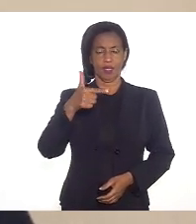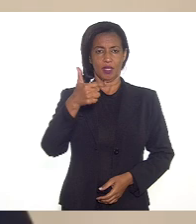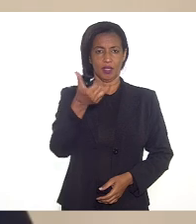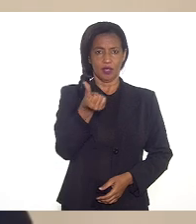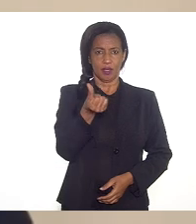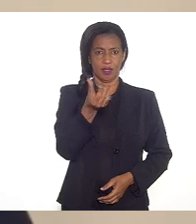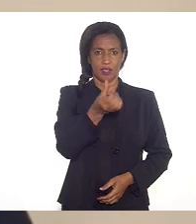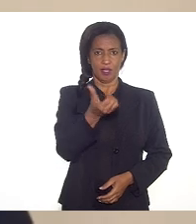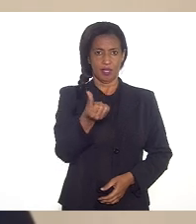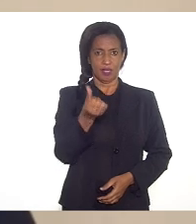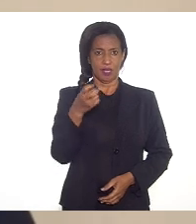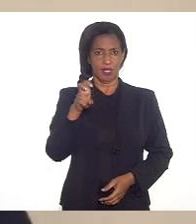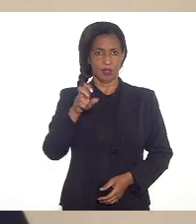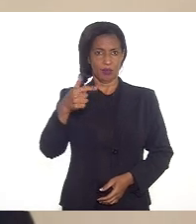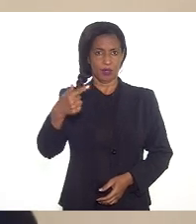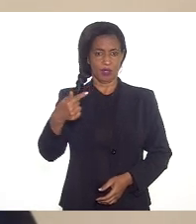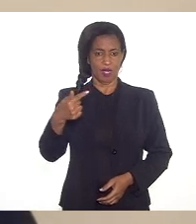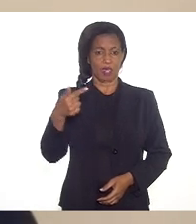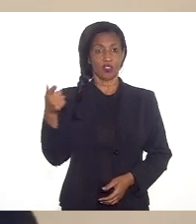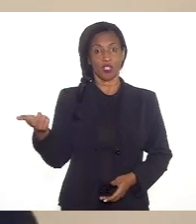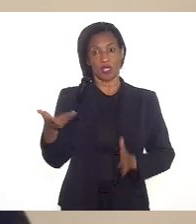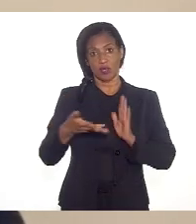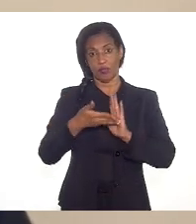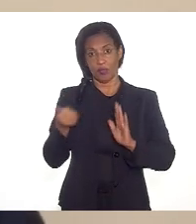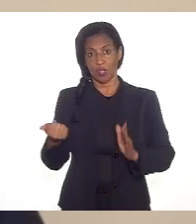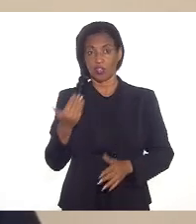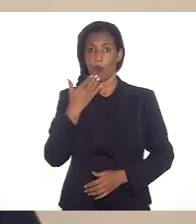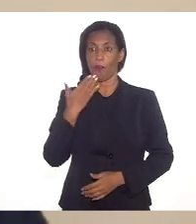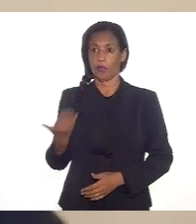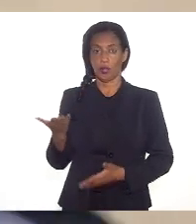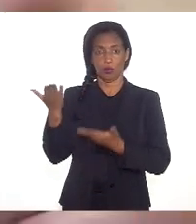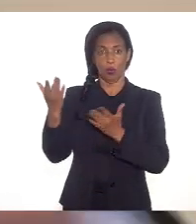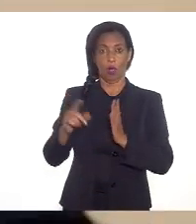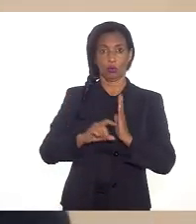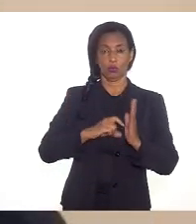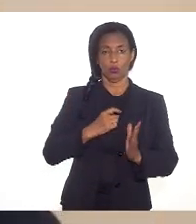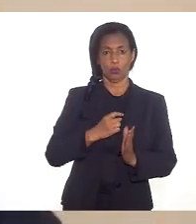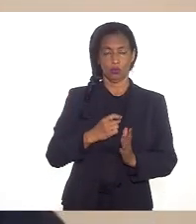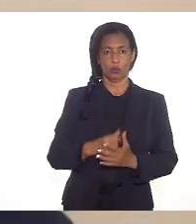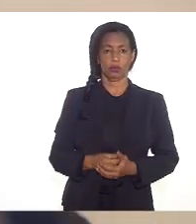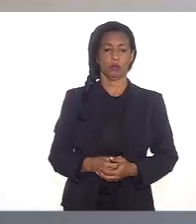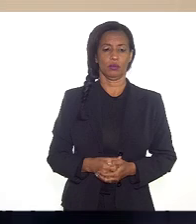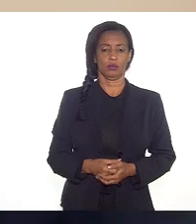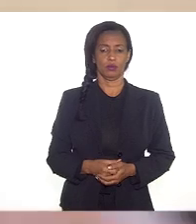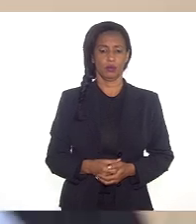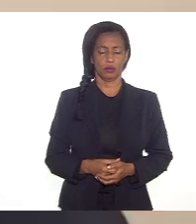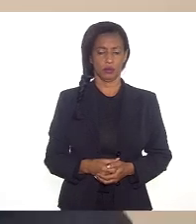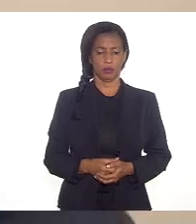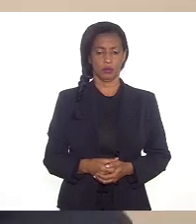1657 de 19, esse foi retirado de pauta a pedido do autor.